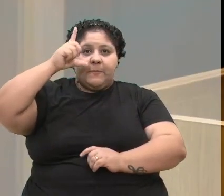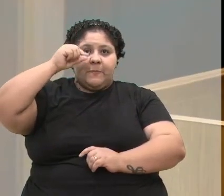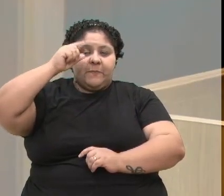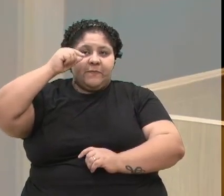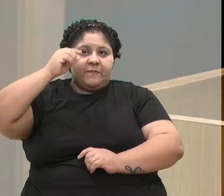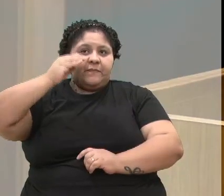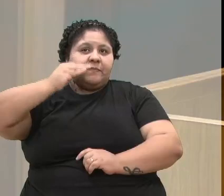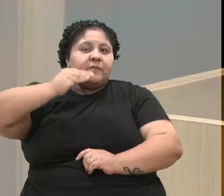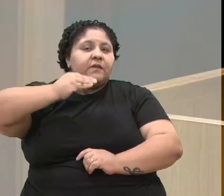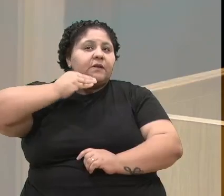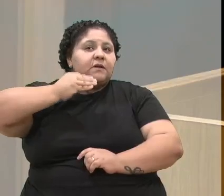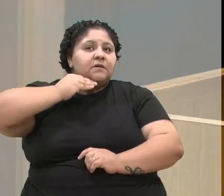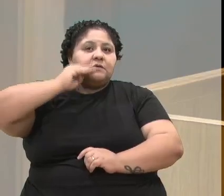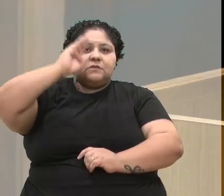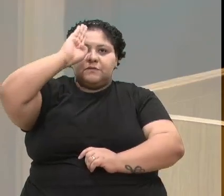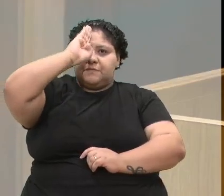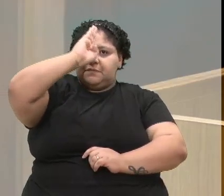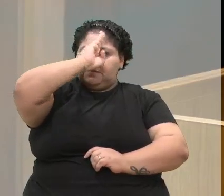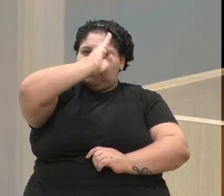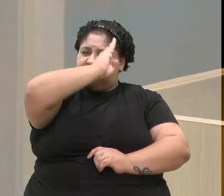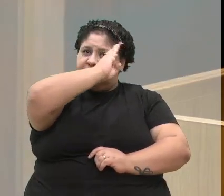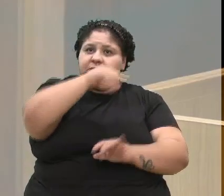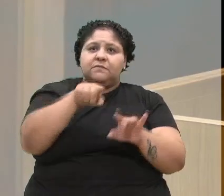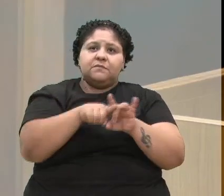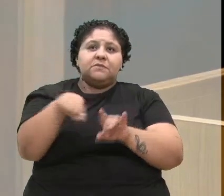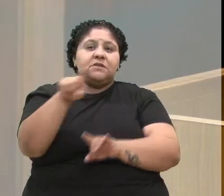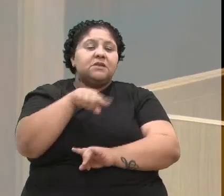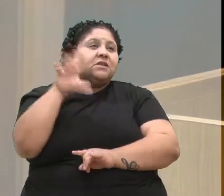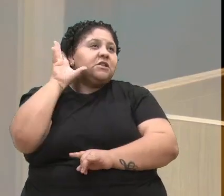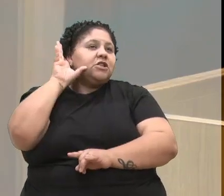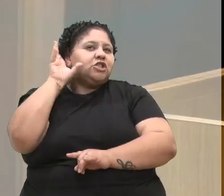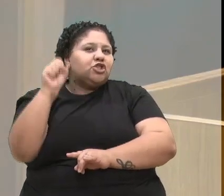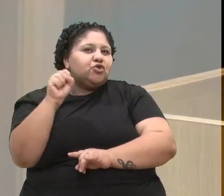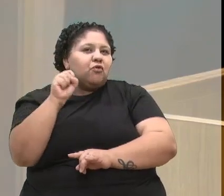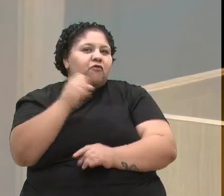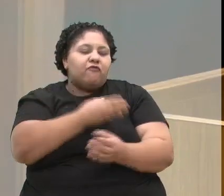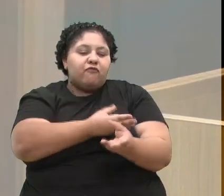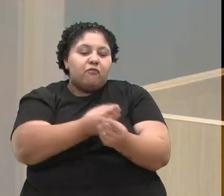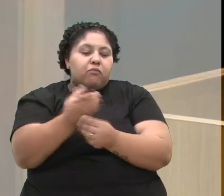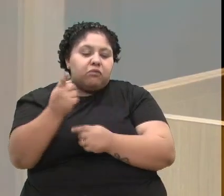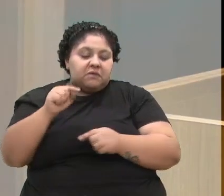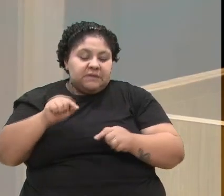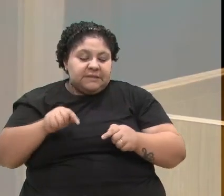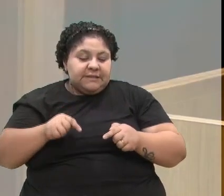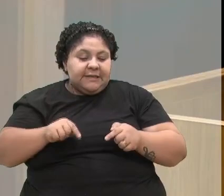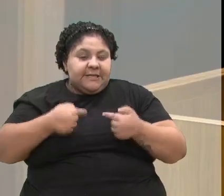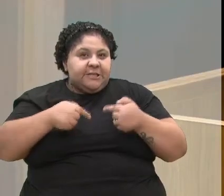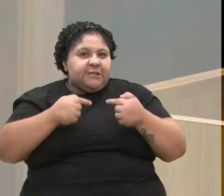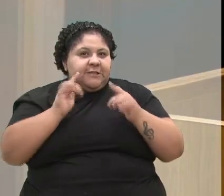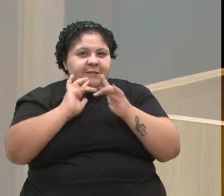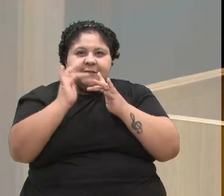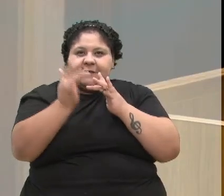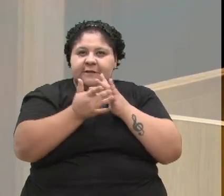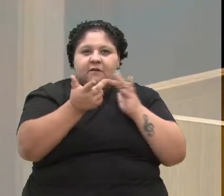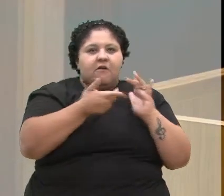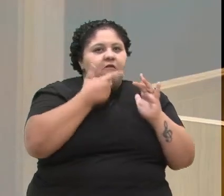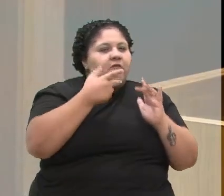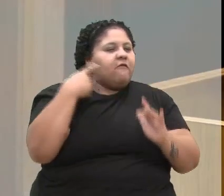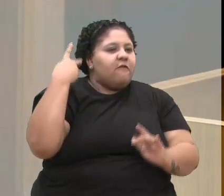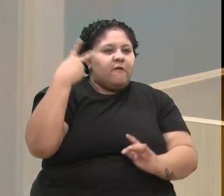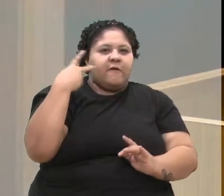Bortola, o vereador Bressan. A gente ouve muitas críticas, né, nas redes sociais, dizendo que os vereadores